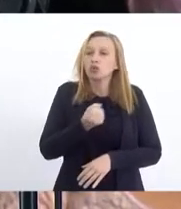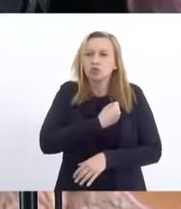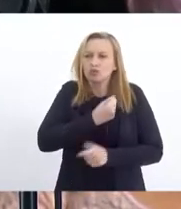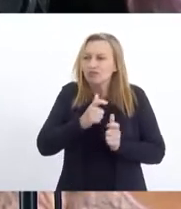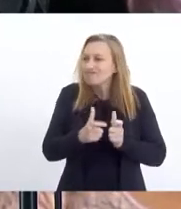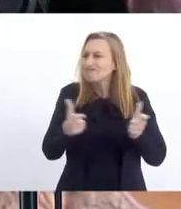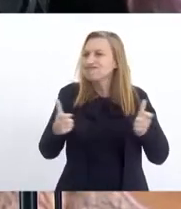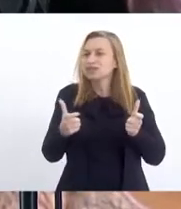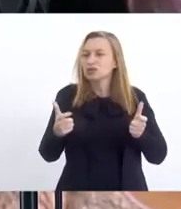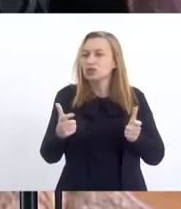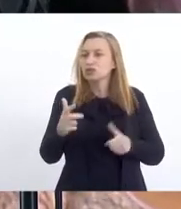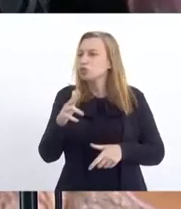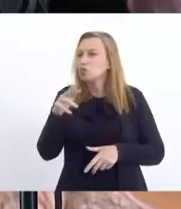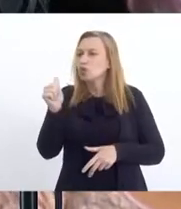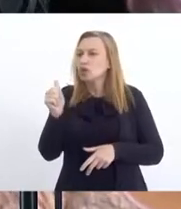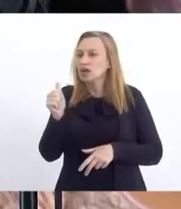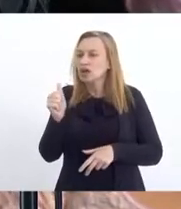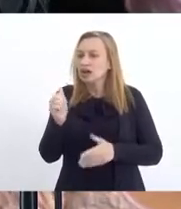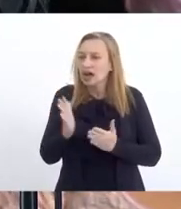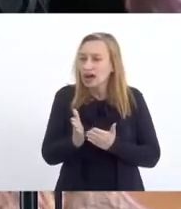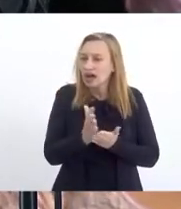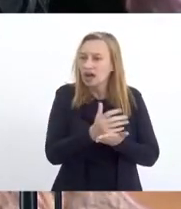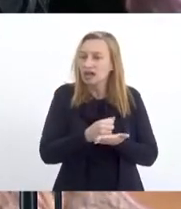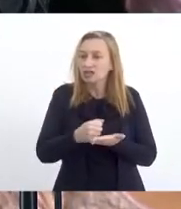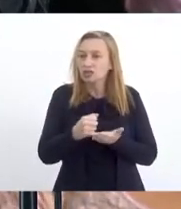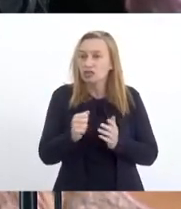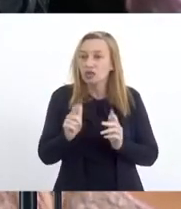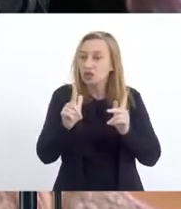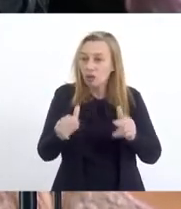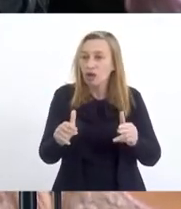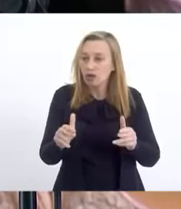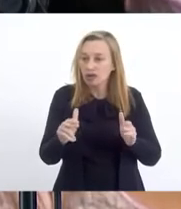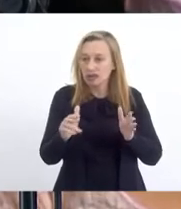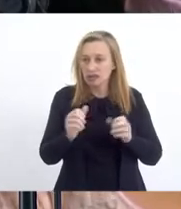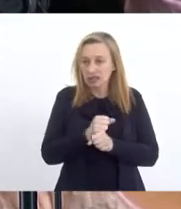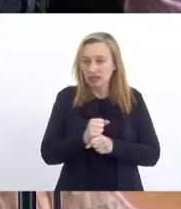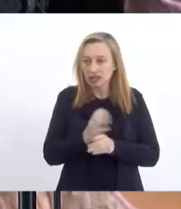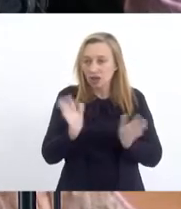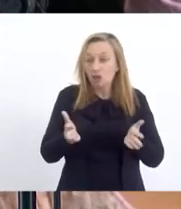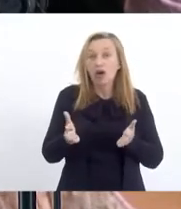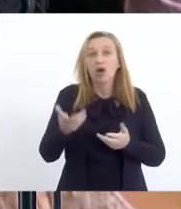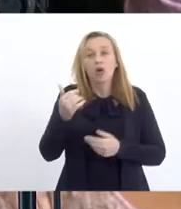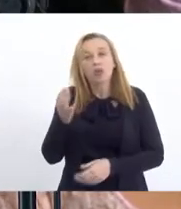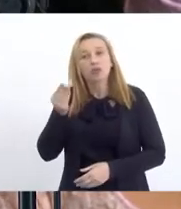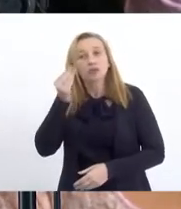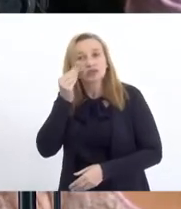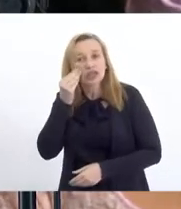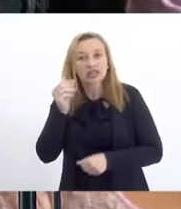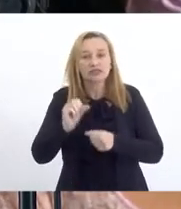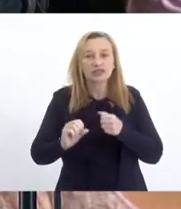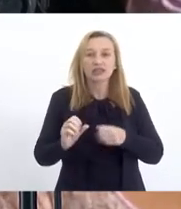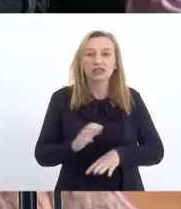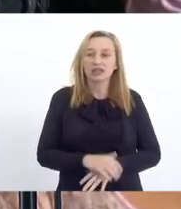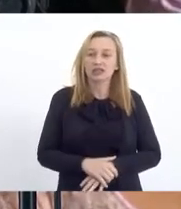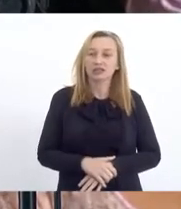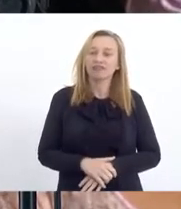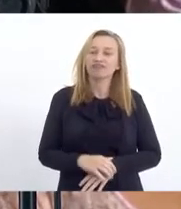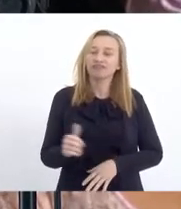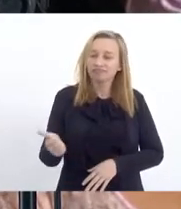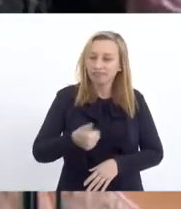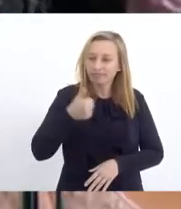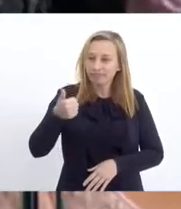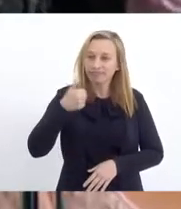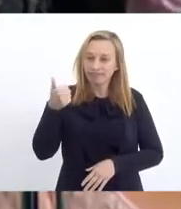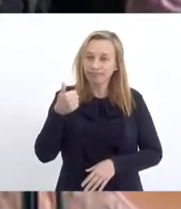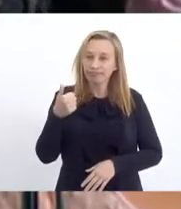arrecadação igual de petróleo. Nunca teve. Então, nós temos a oportunidade de fazer algo extraordinário